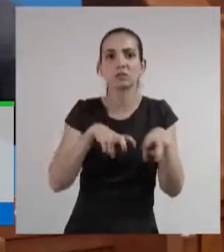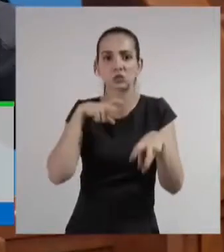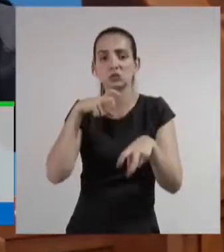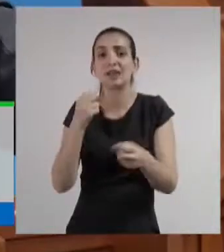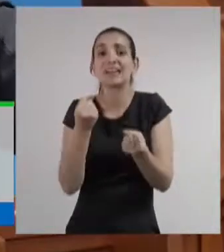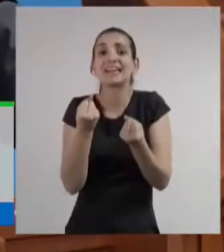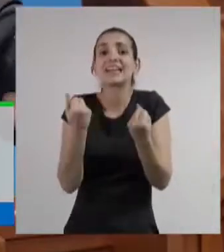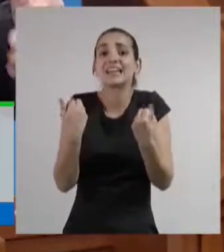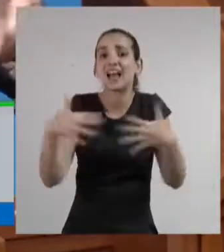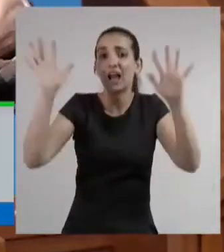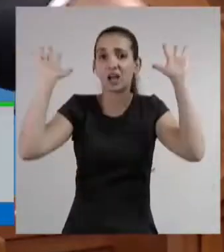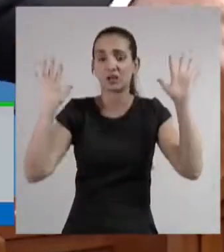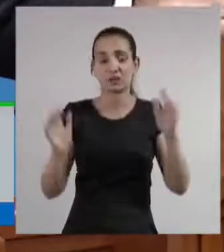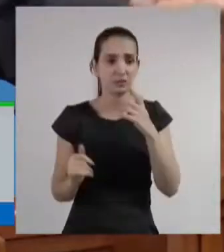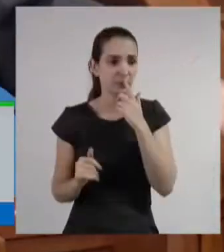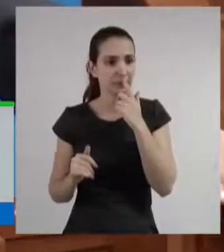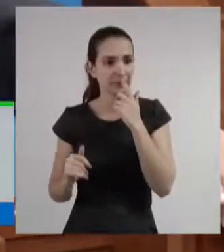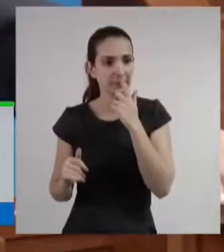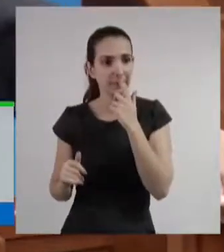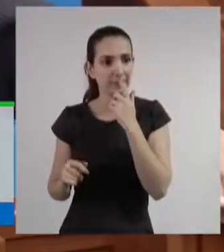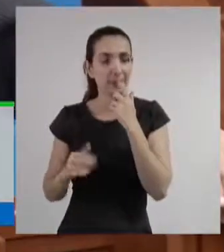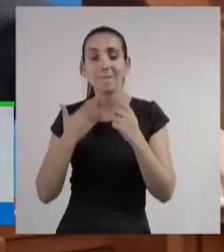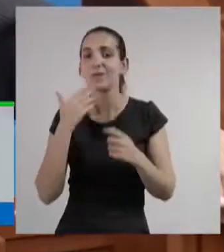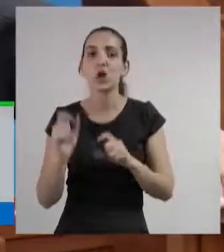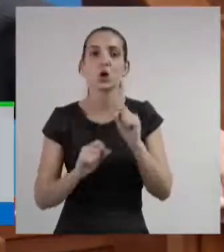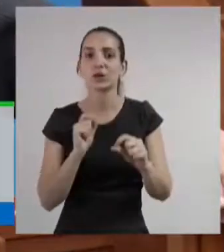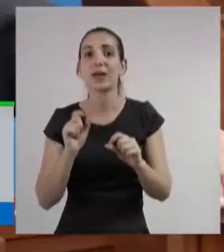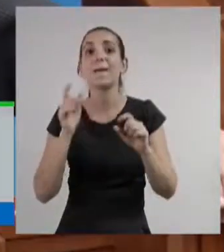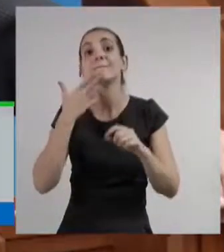governo federal, desapropria